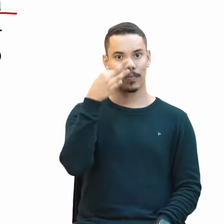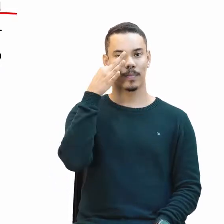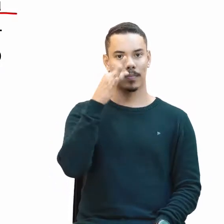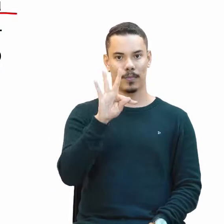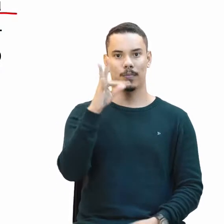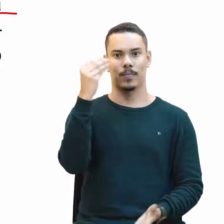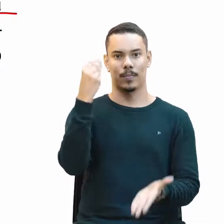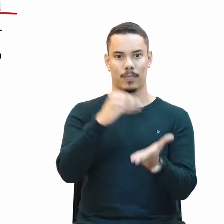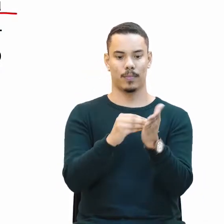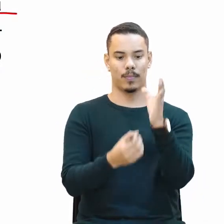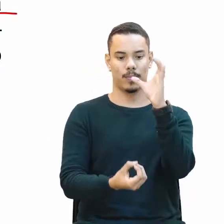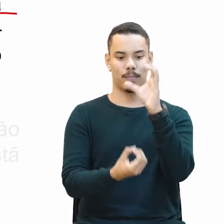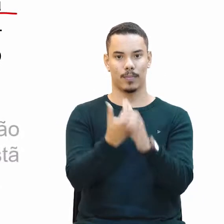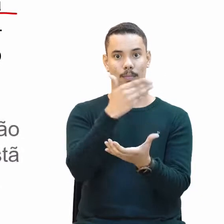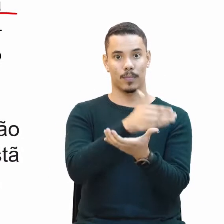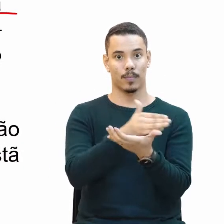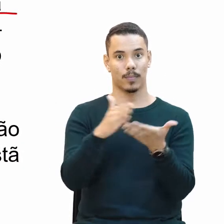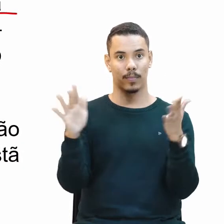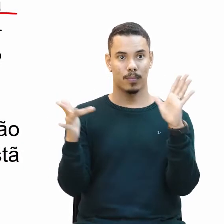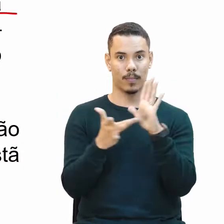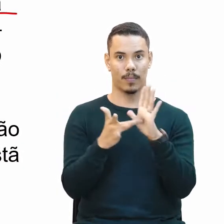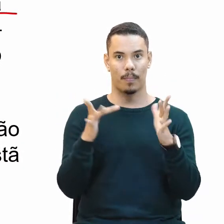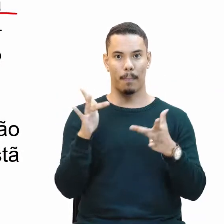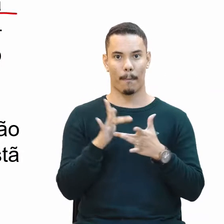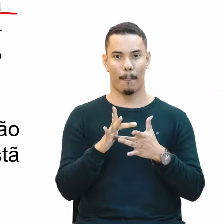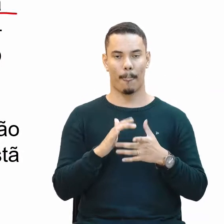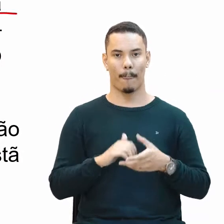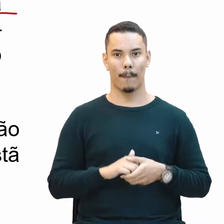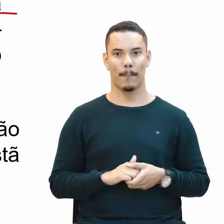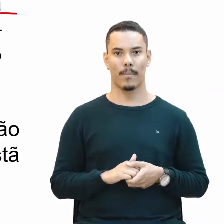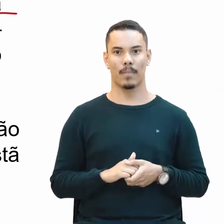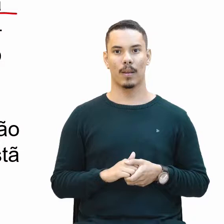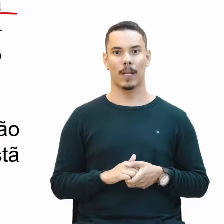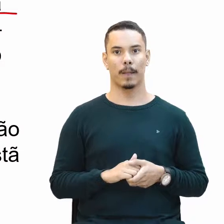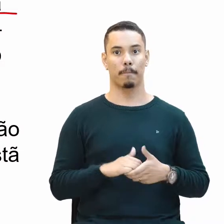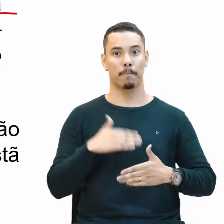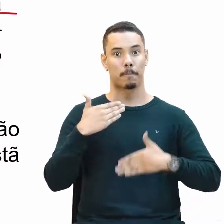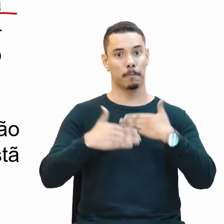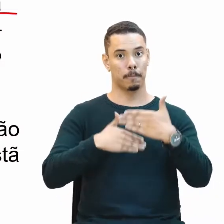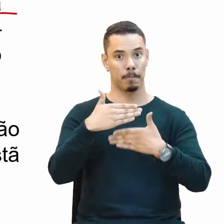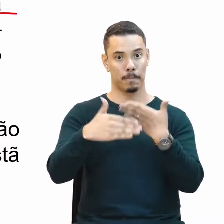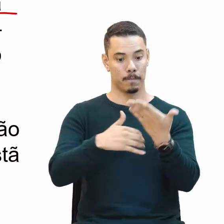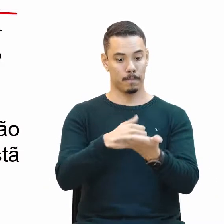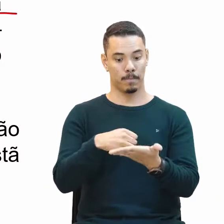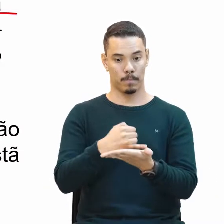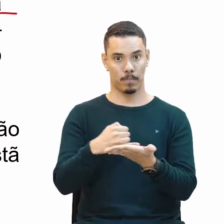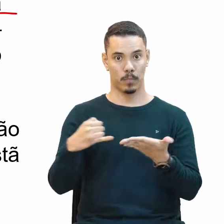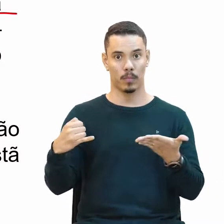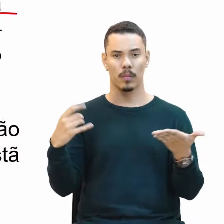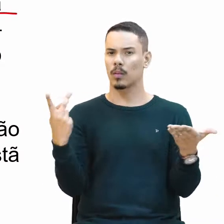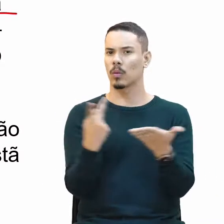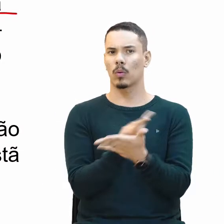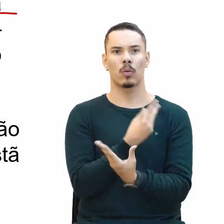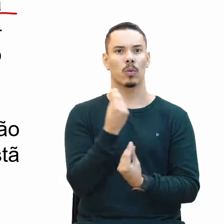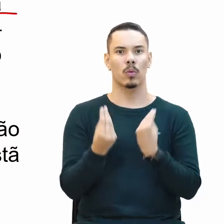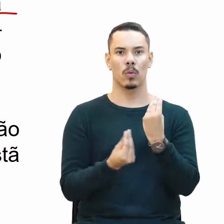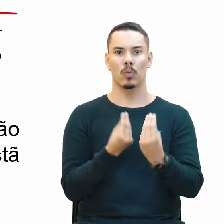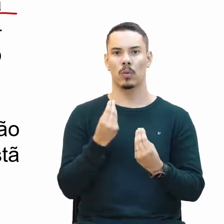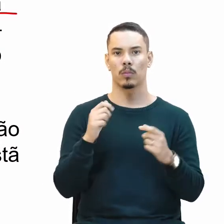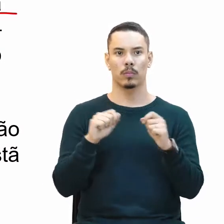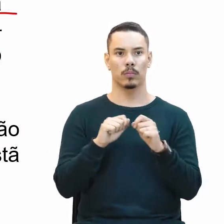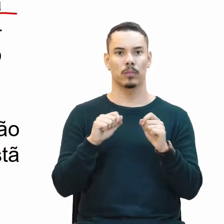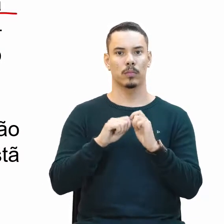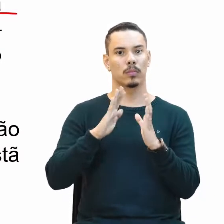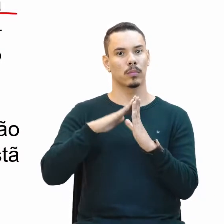partir de Jesus Cristo. E o desenvolvimento inicial ocorreu com a edificação da